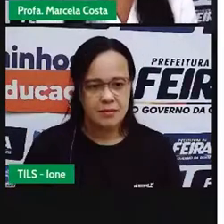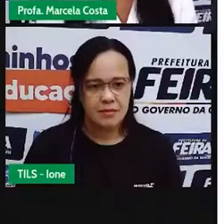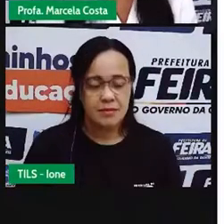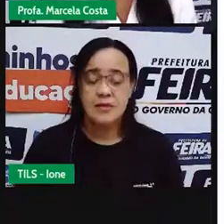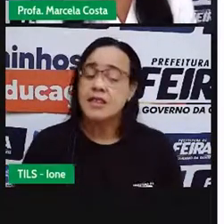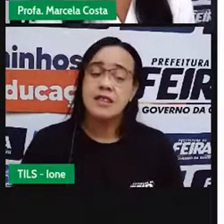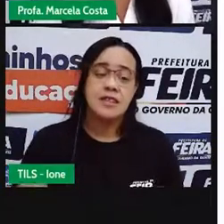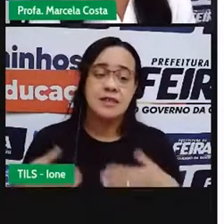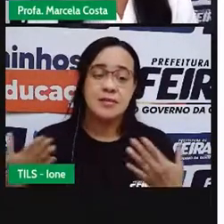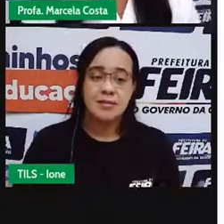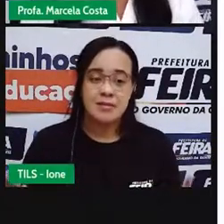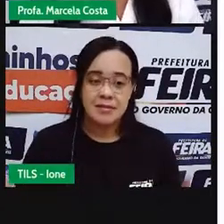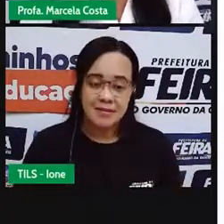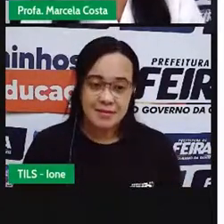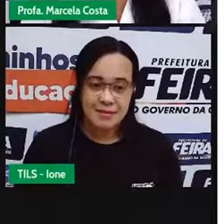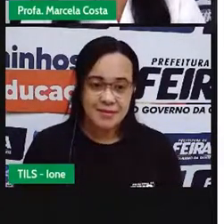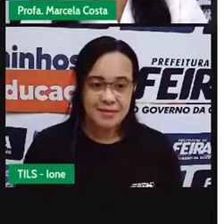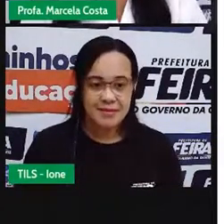Então,